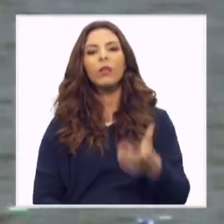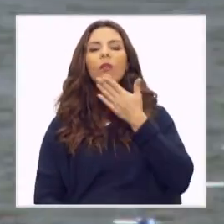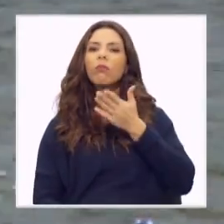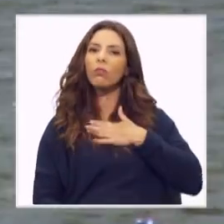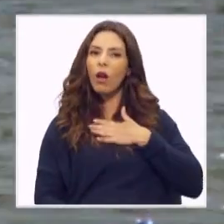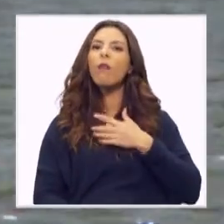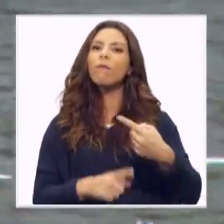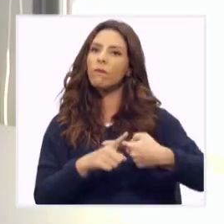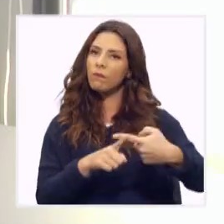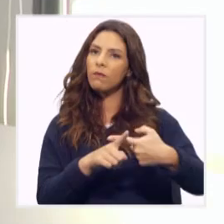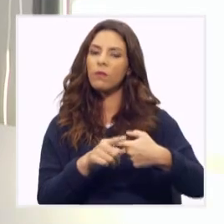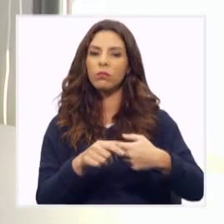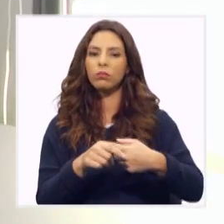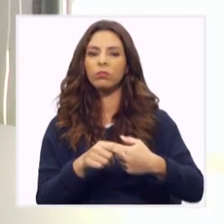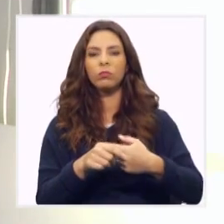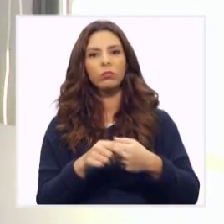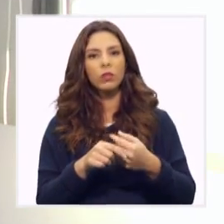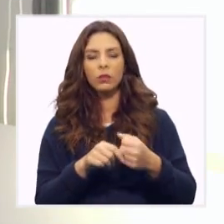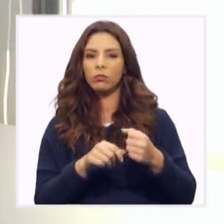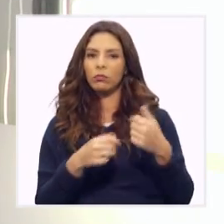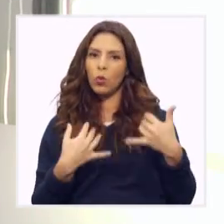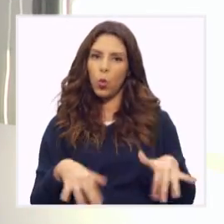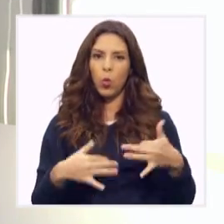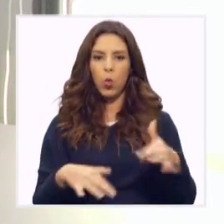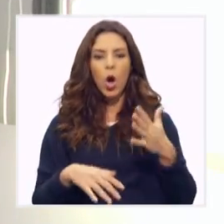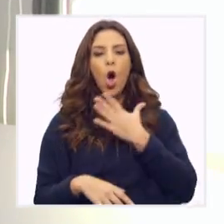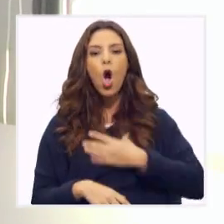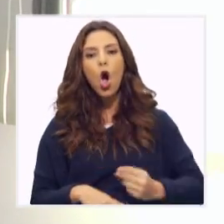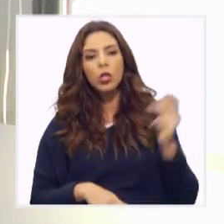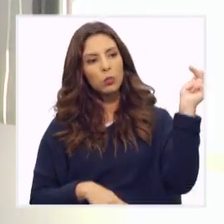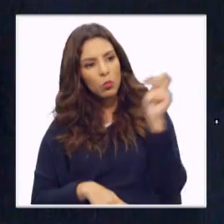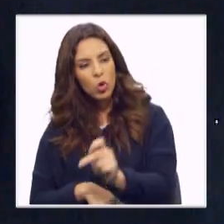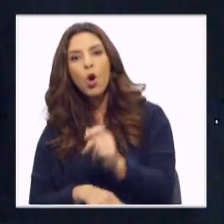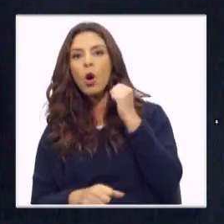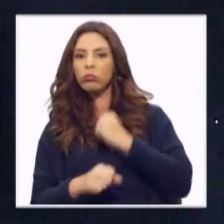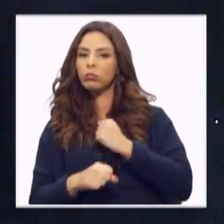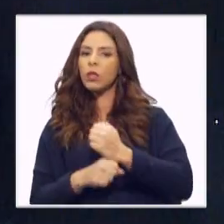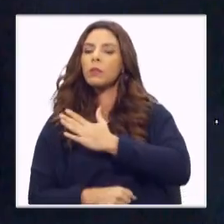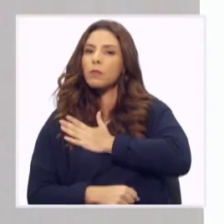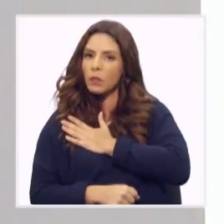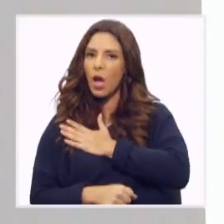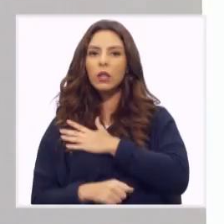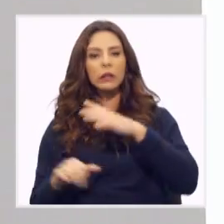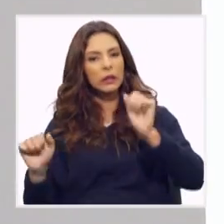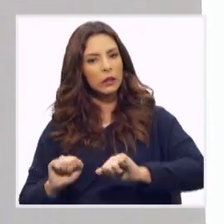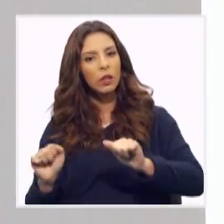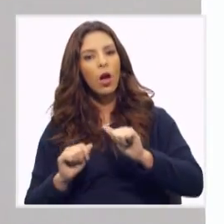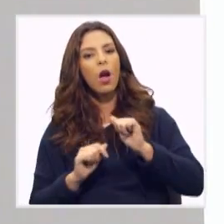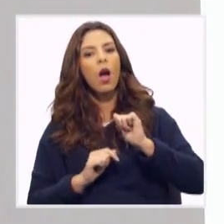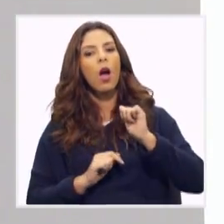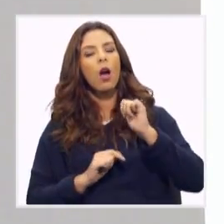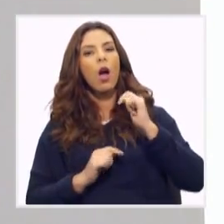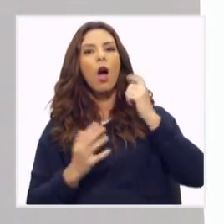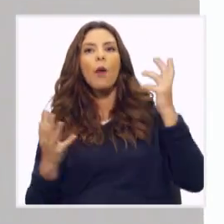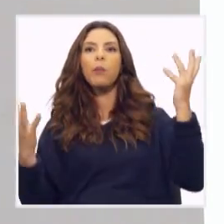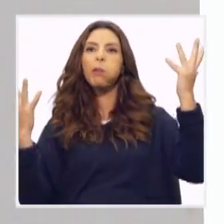Mantém motivado o amor por aquilo que faço, vir trabalhar naquilo de que gosto, mantém-me motivado saber que no final